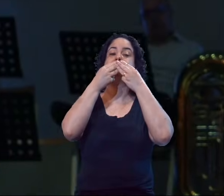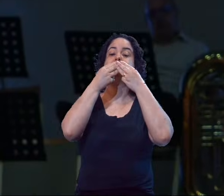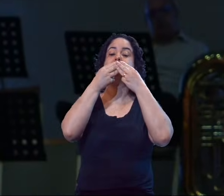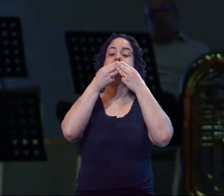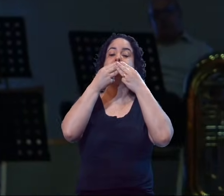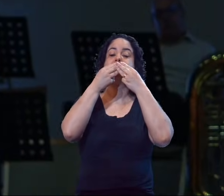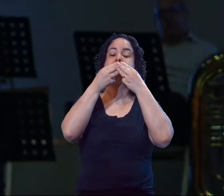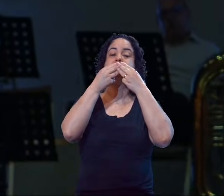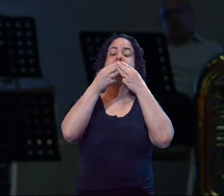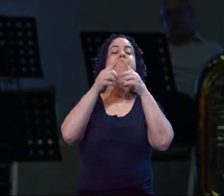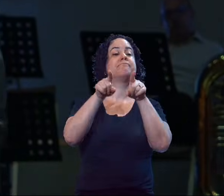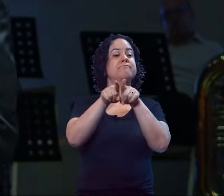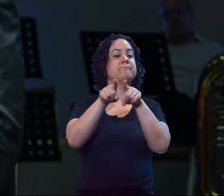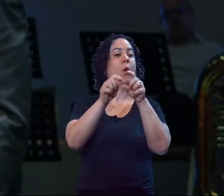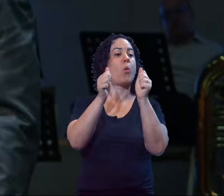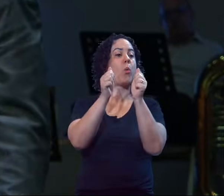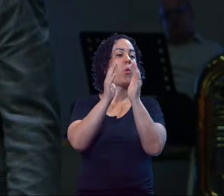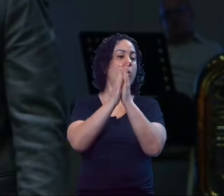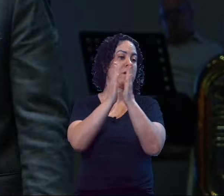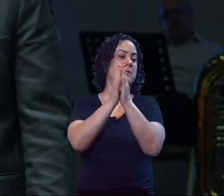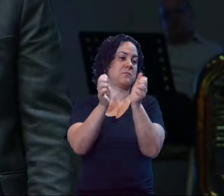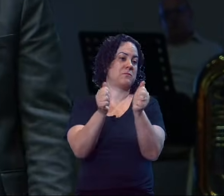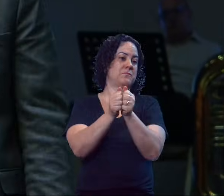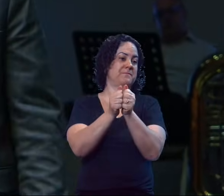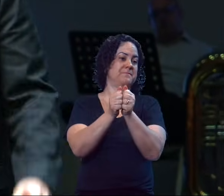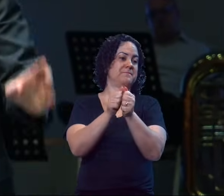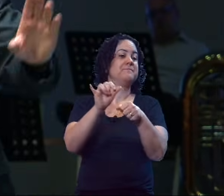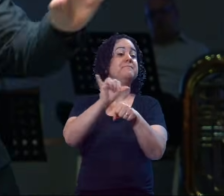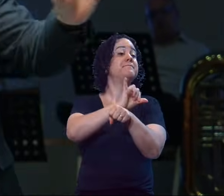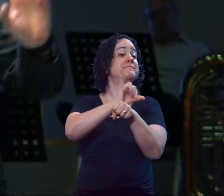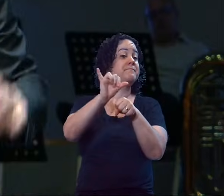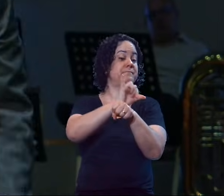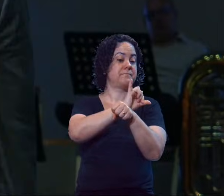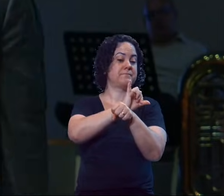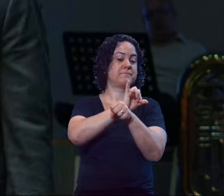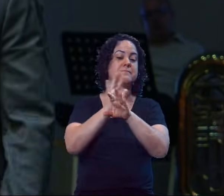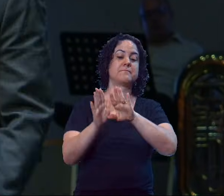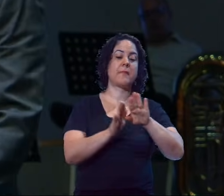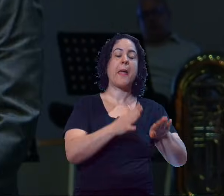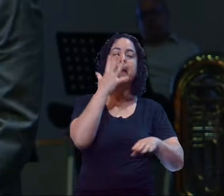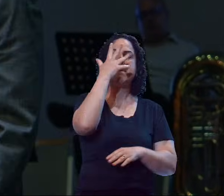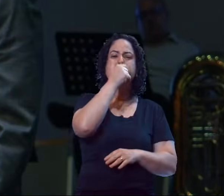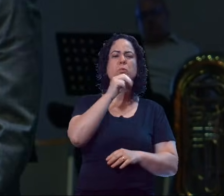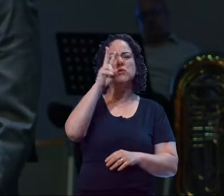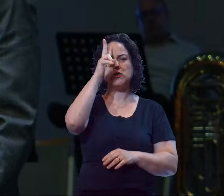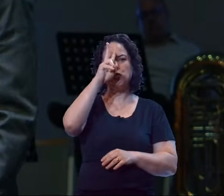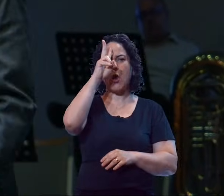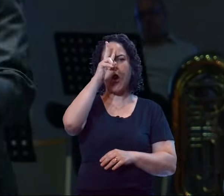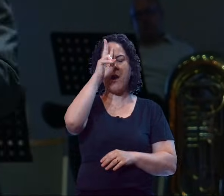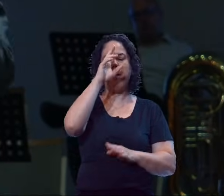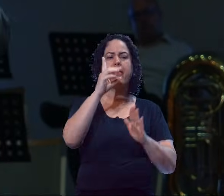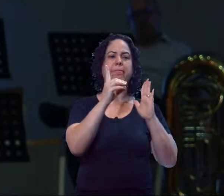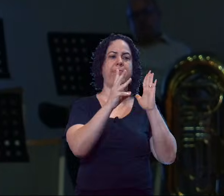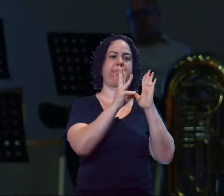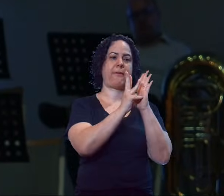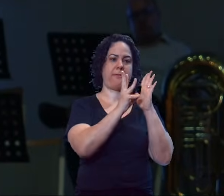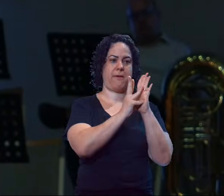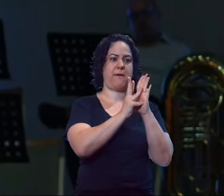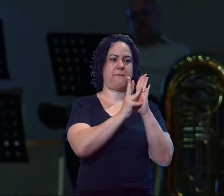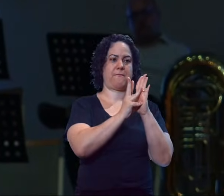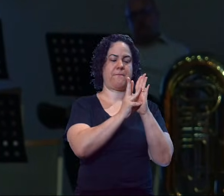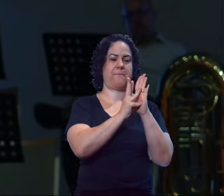jejum e a oração. Eu acho bonita a história de Daniel, porque ele está procurando